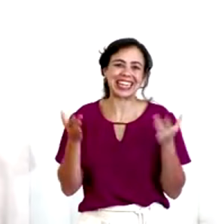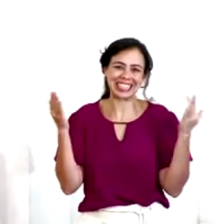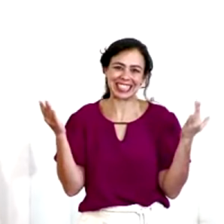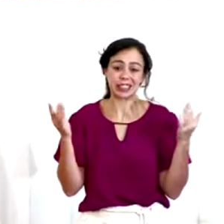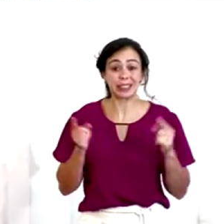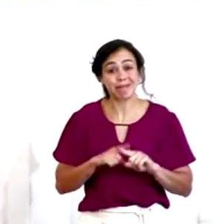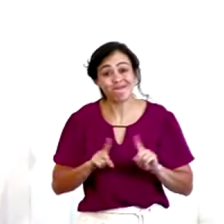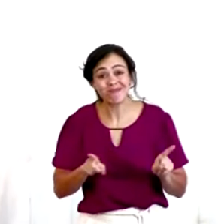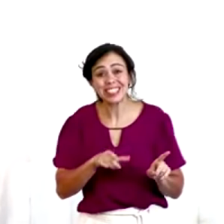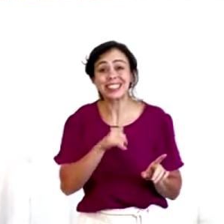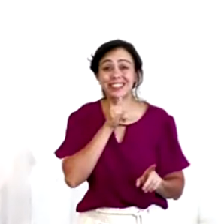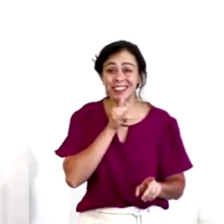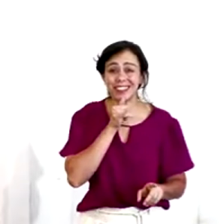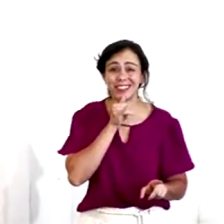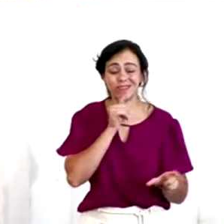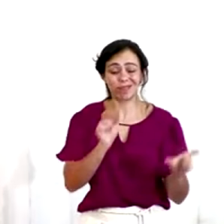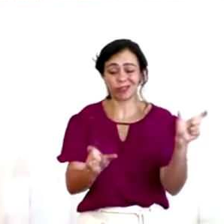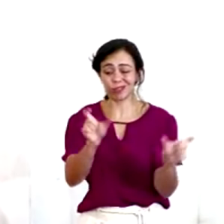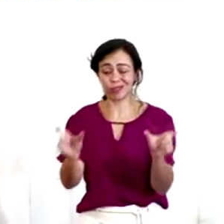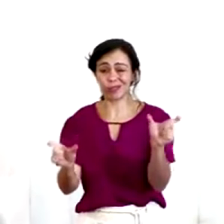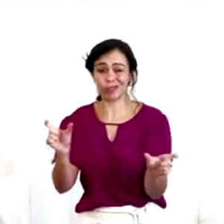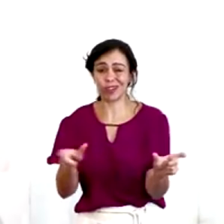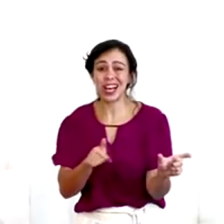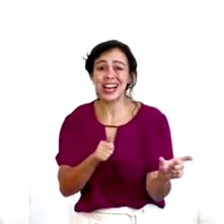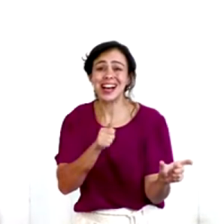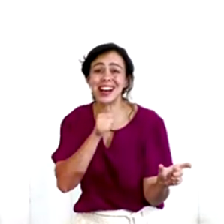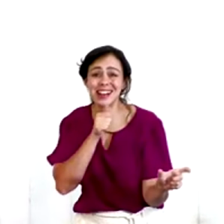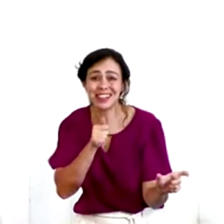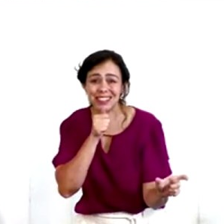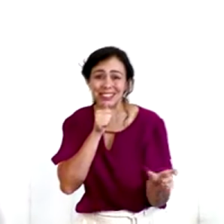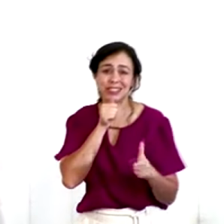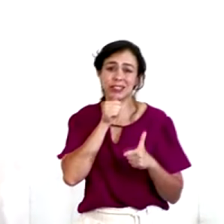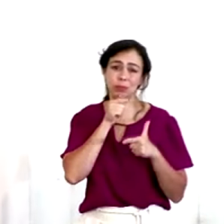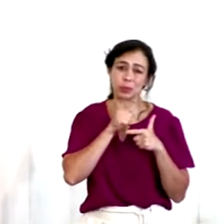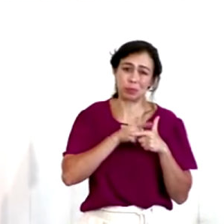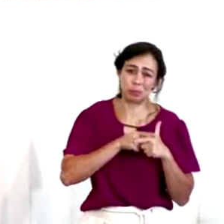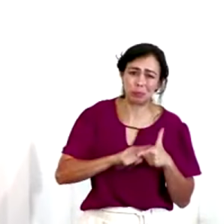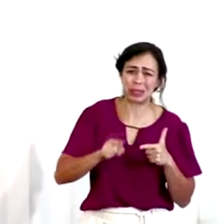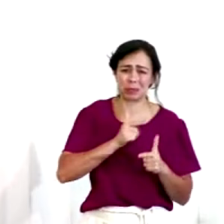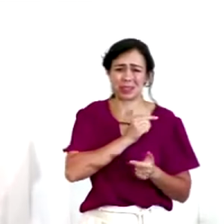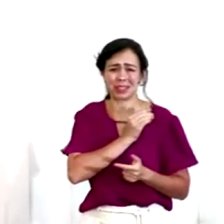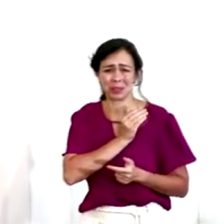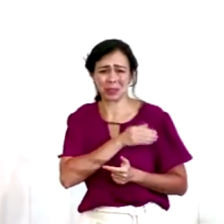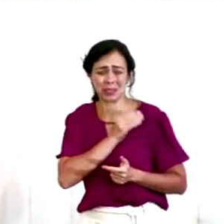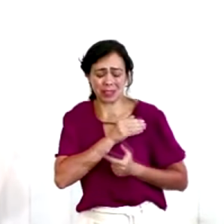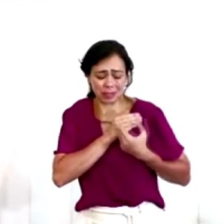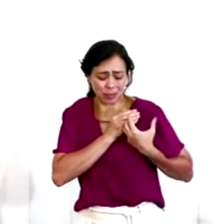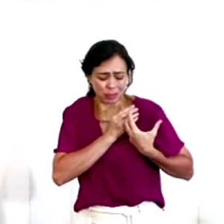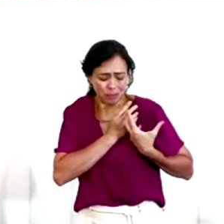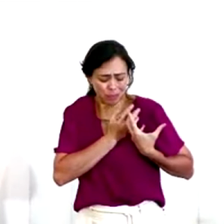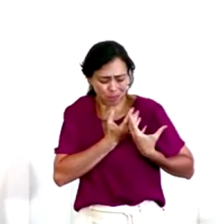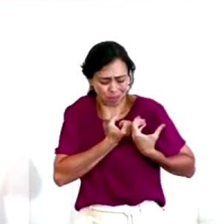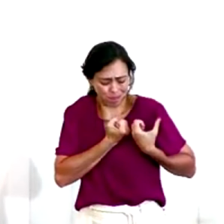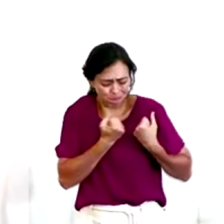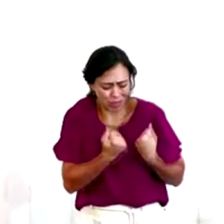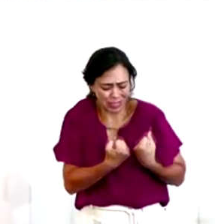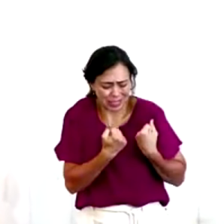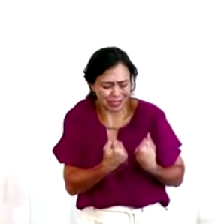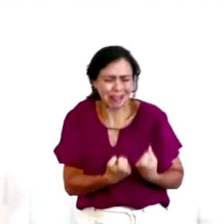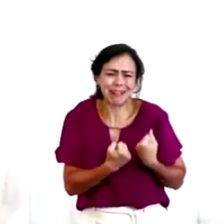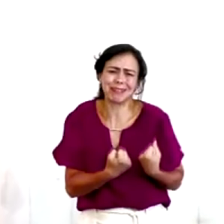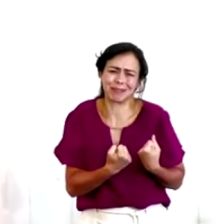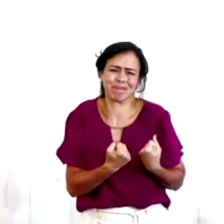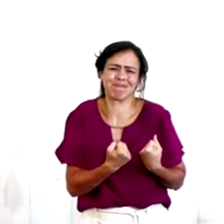despedaçados, algumas dessas com tragédias na família, coisas que eles não planejaram